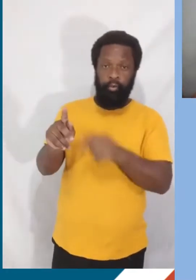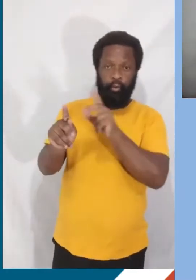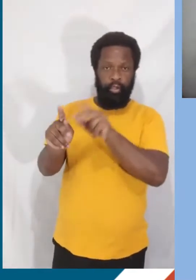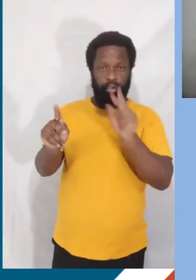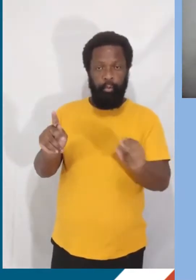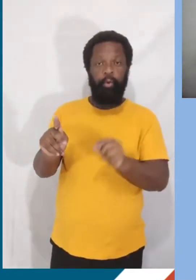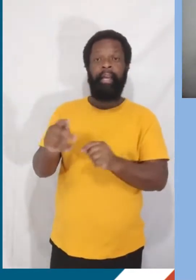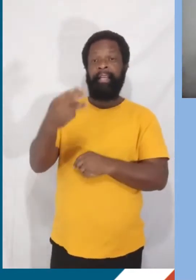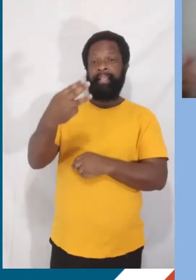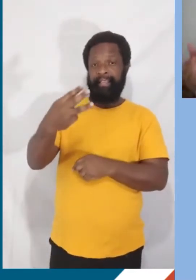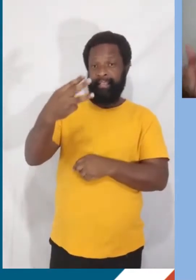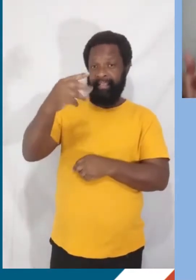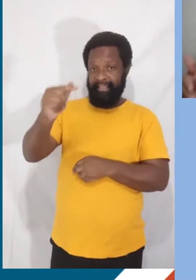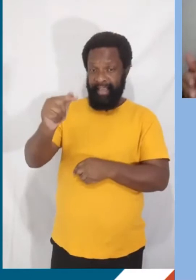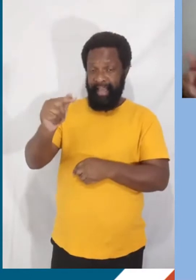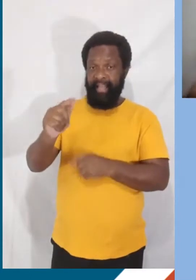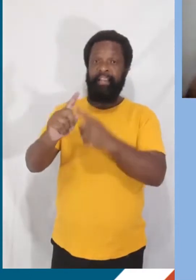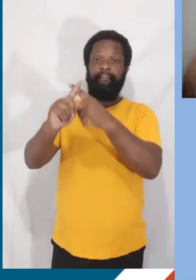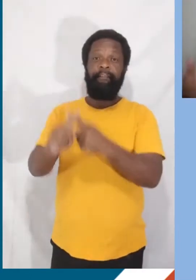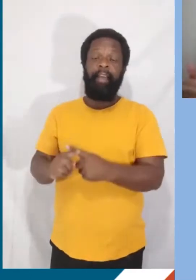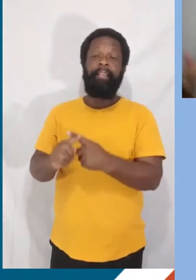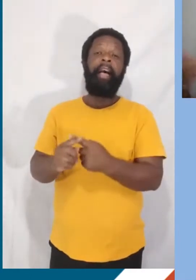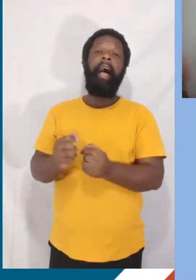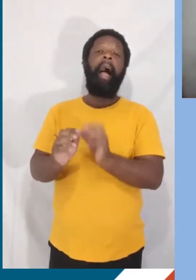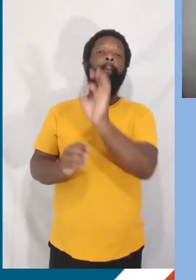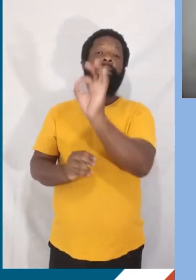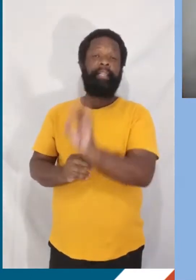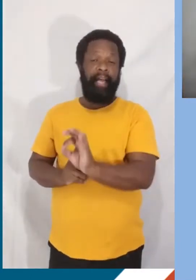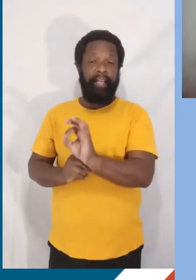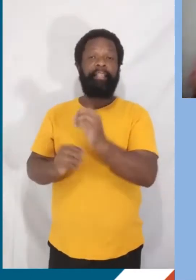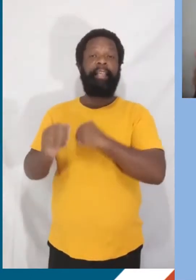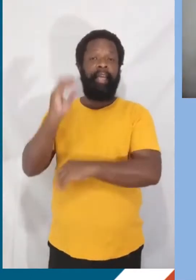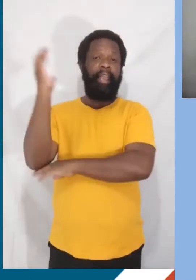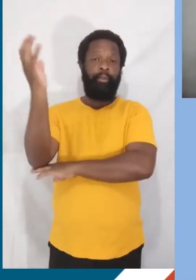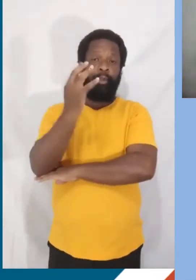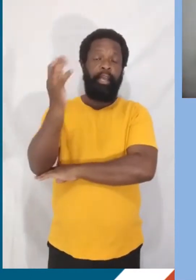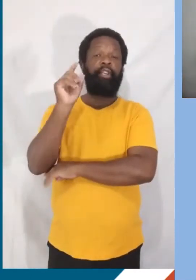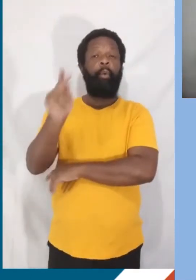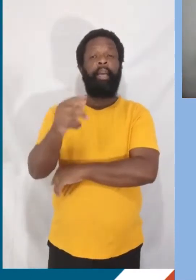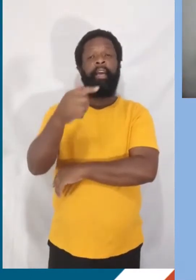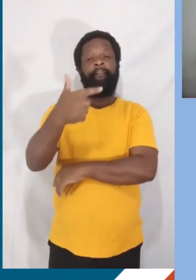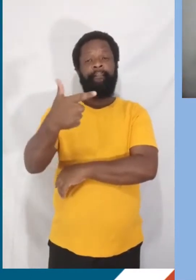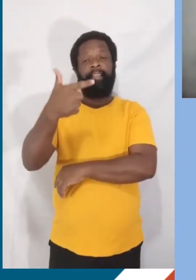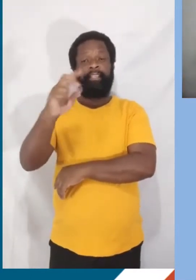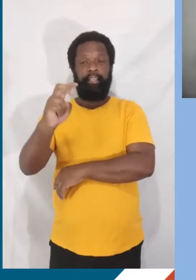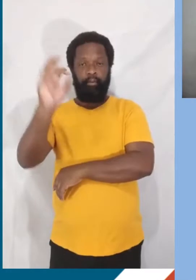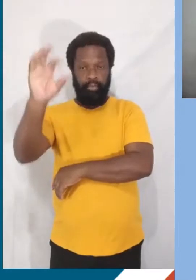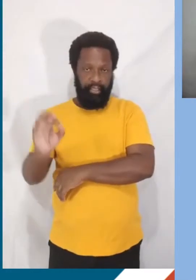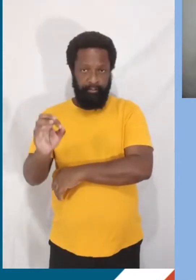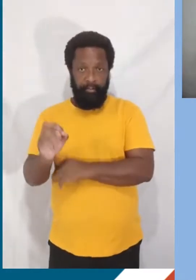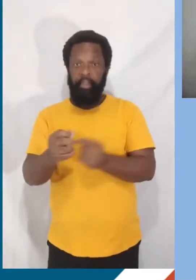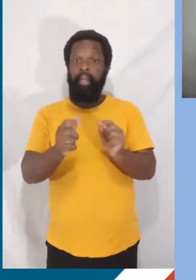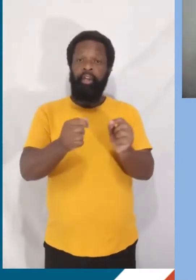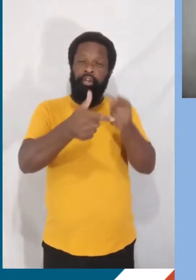outro isótopo do cloro, que nesse caso é 37, vezes a porcentagem que ele se encontra, que é 25%. E quando eu divido por 100, eu